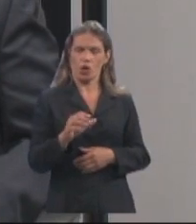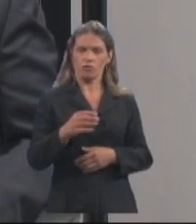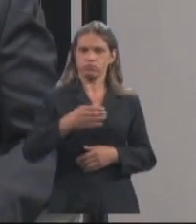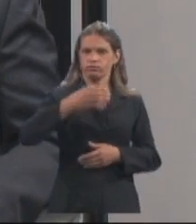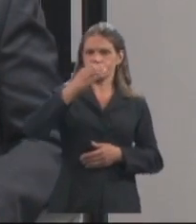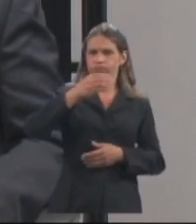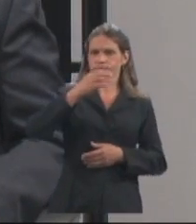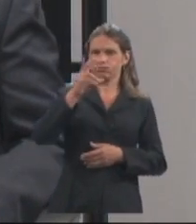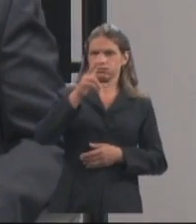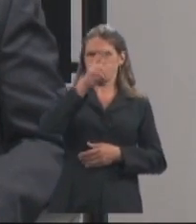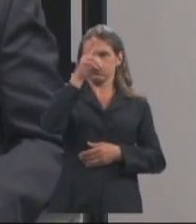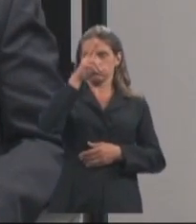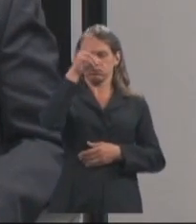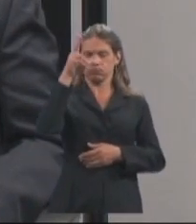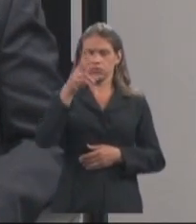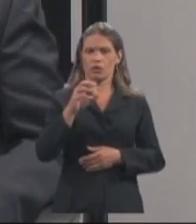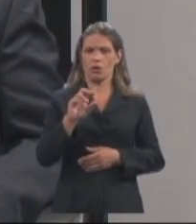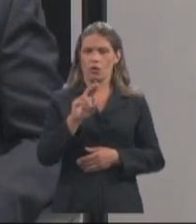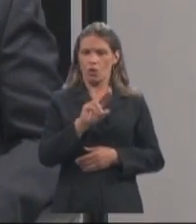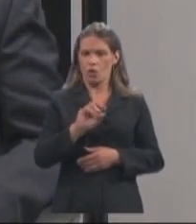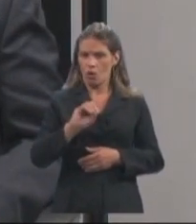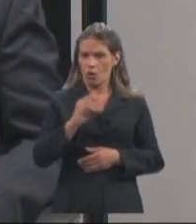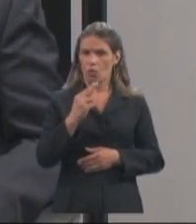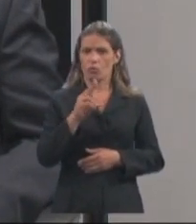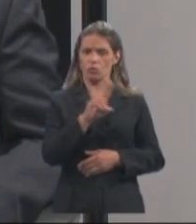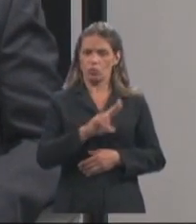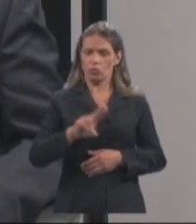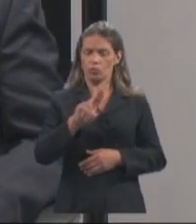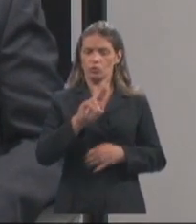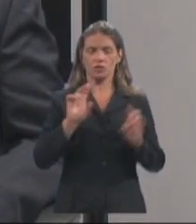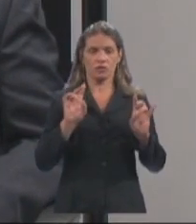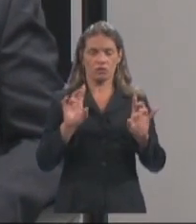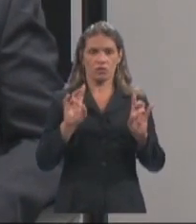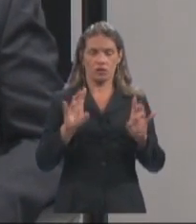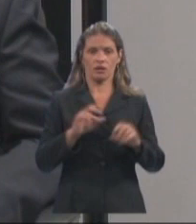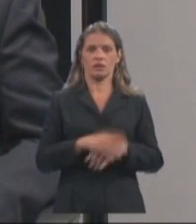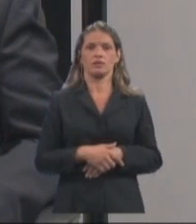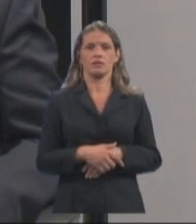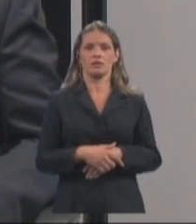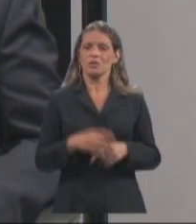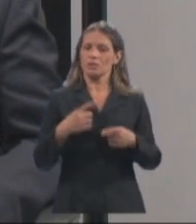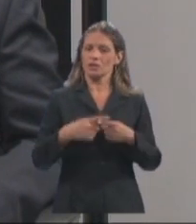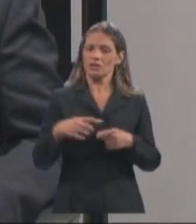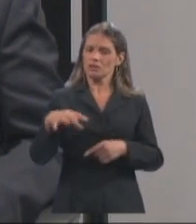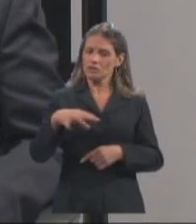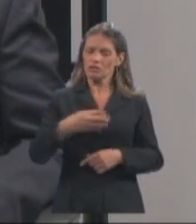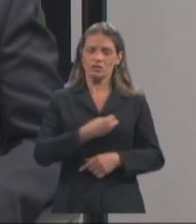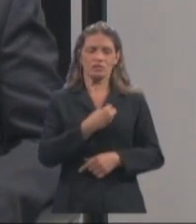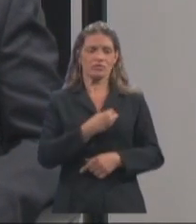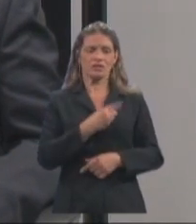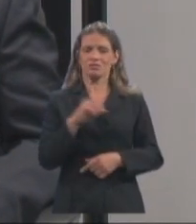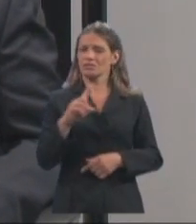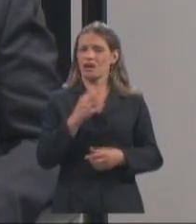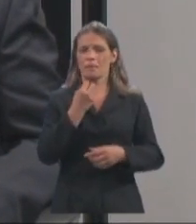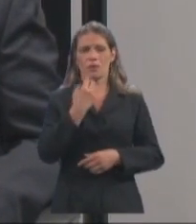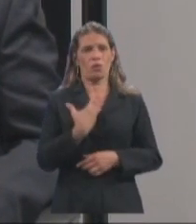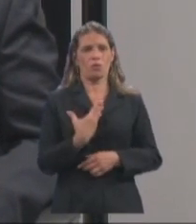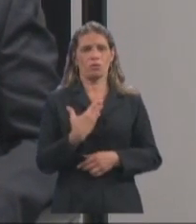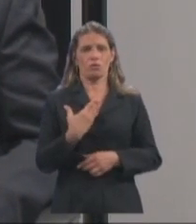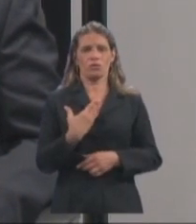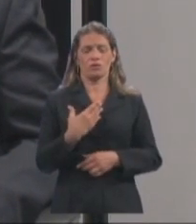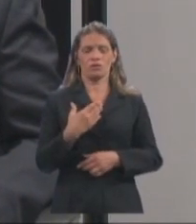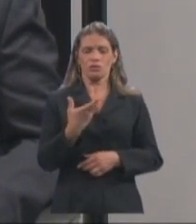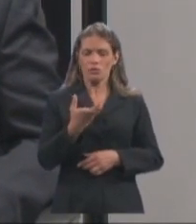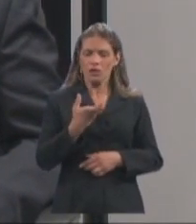te embriaga ou te intoxica com alguma substância psicoativa se a tua situação de vida tá muito ruim e que tu não suporta